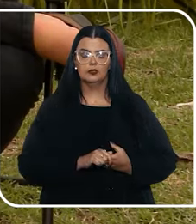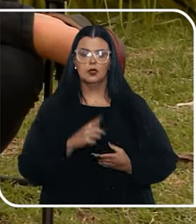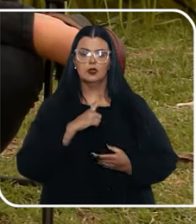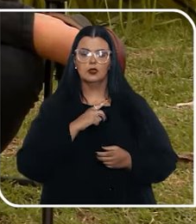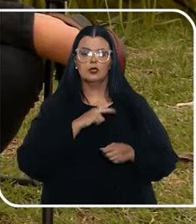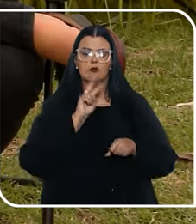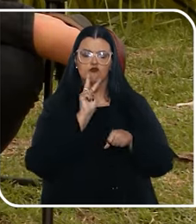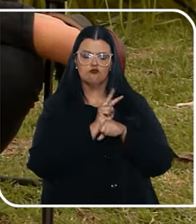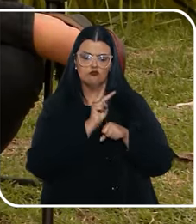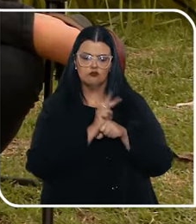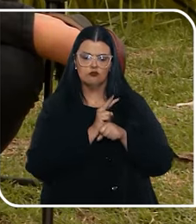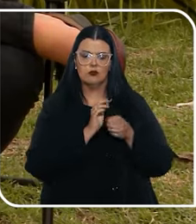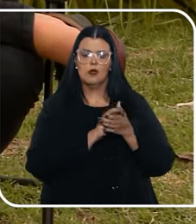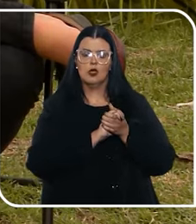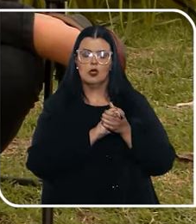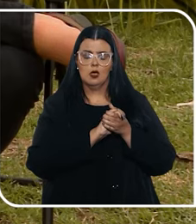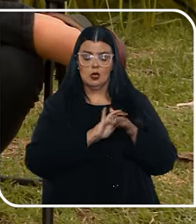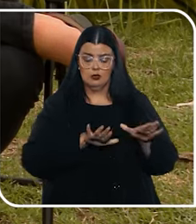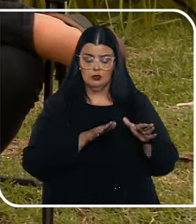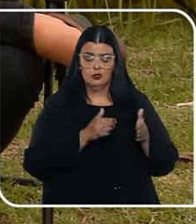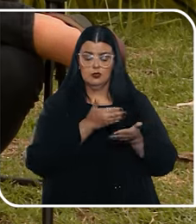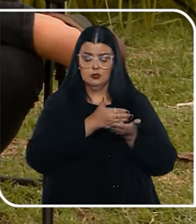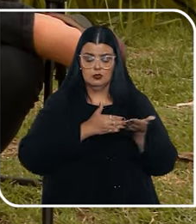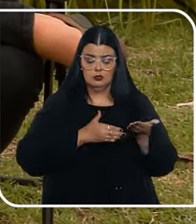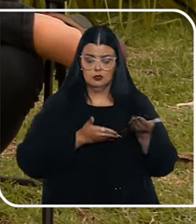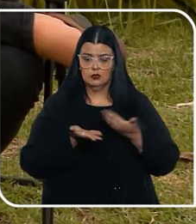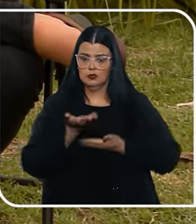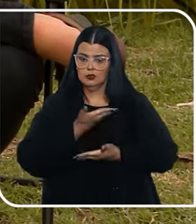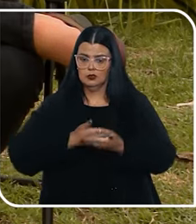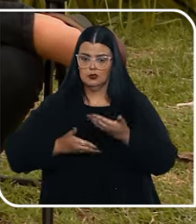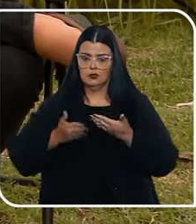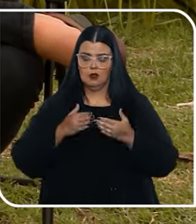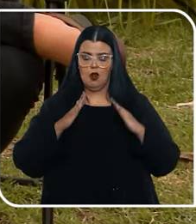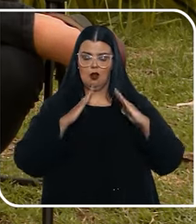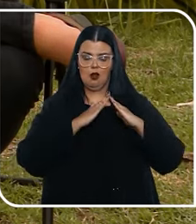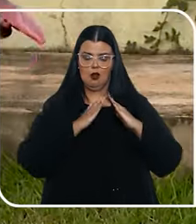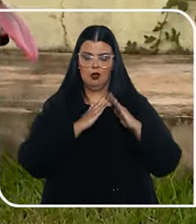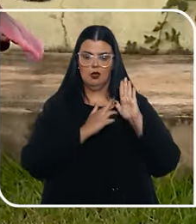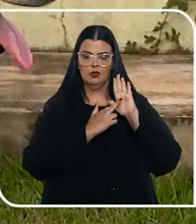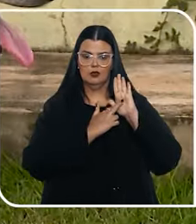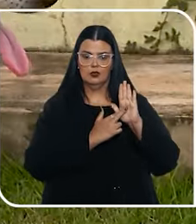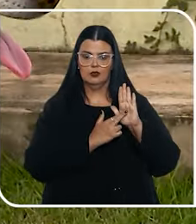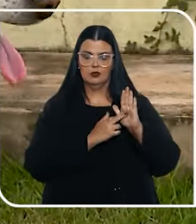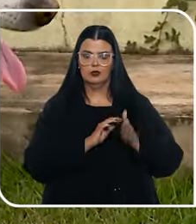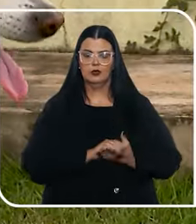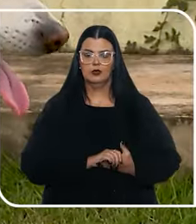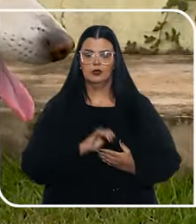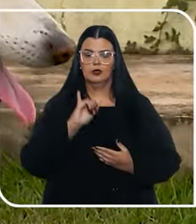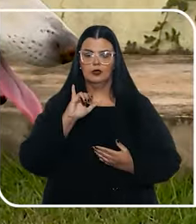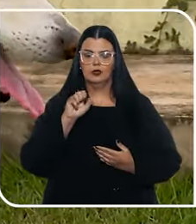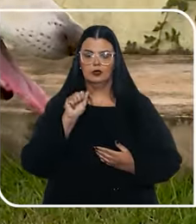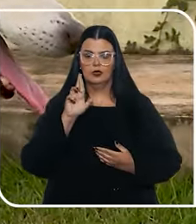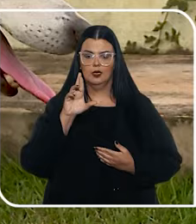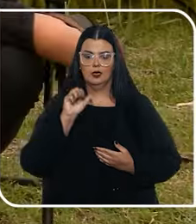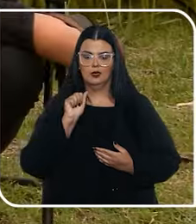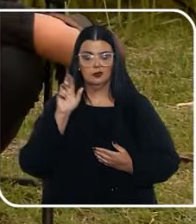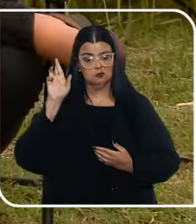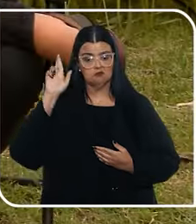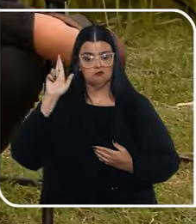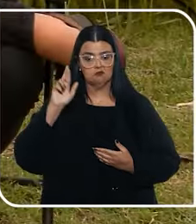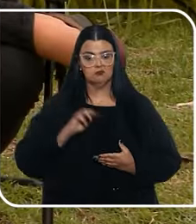qual terá sua guarda compartilhada entre os requerentes, sendo que o lar de referência será o da senhora Yara. Ou seja,